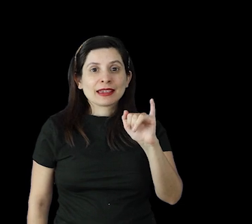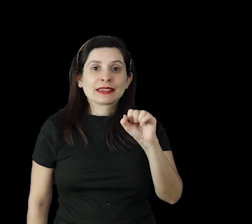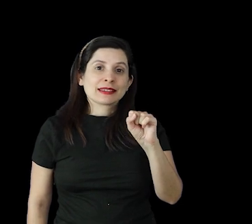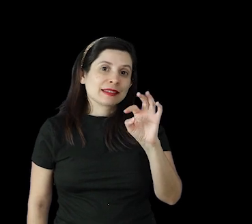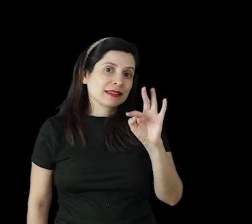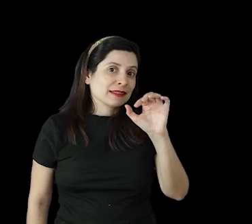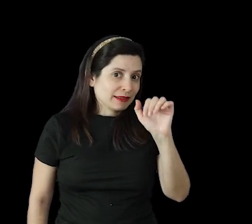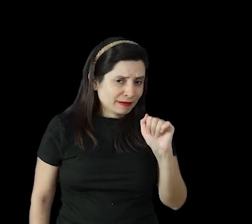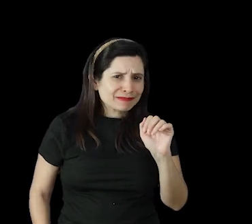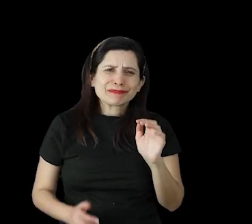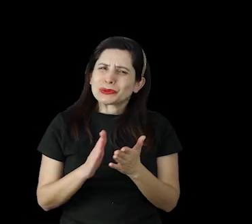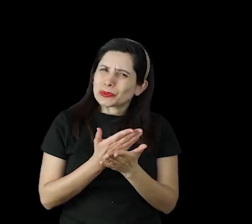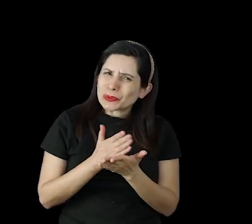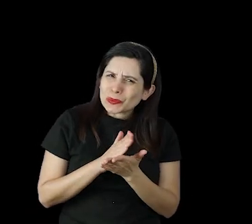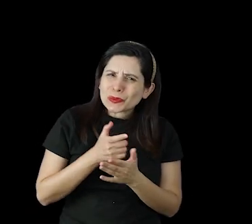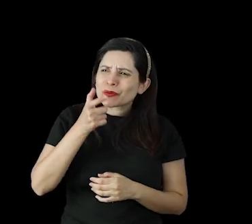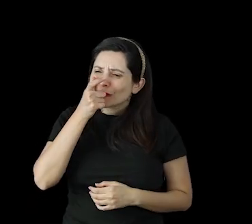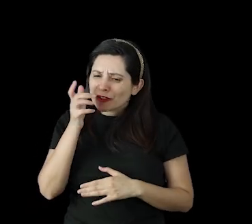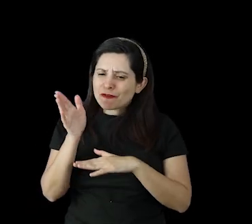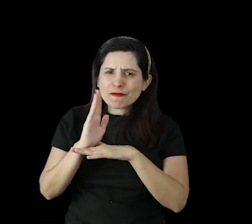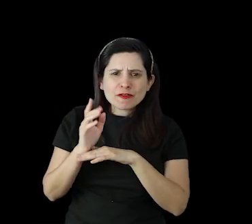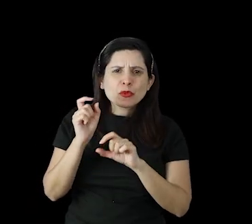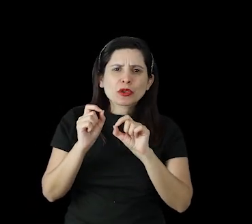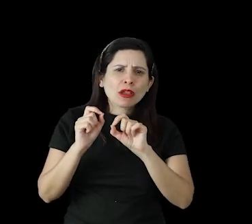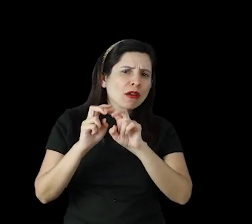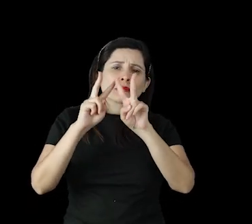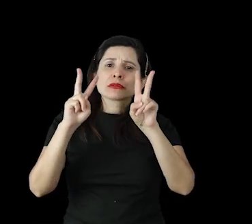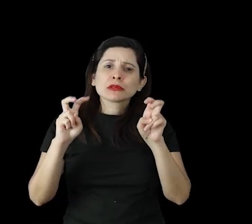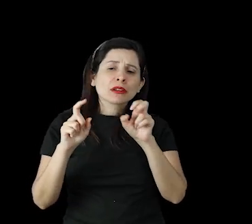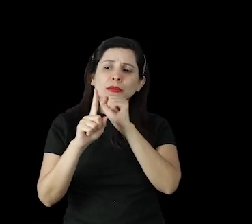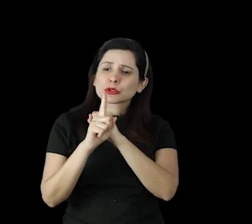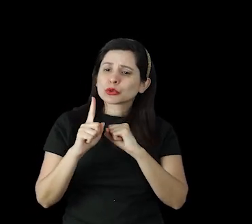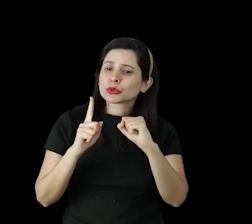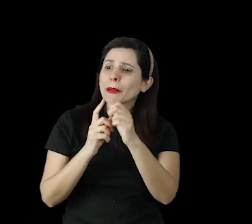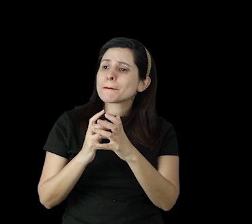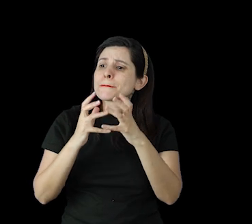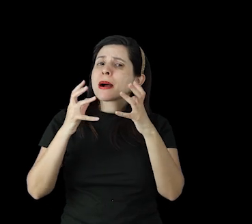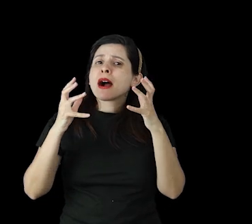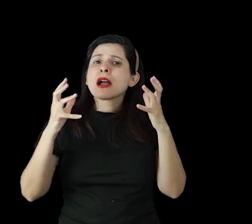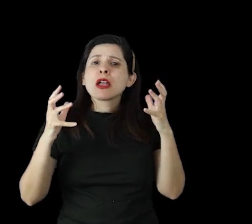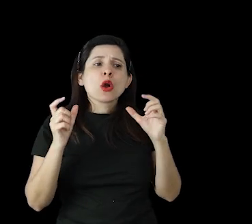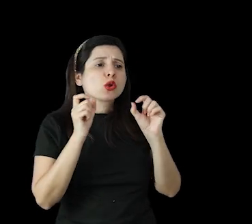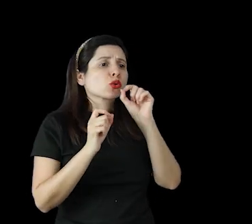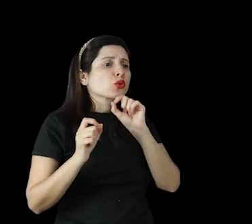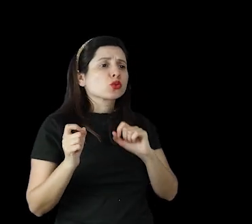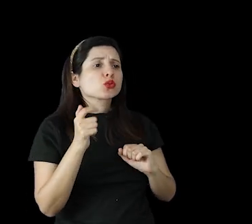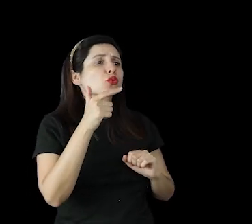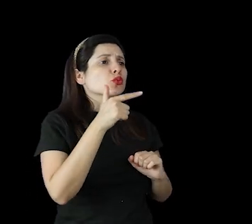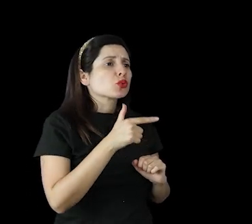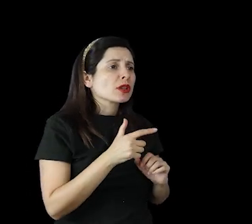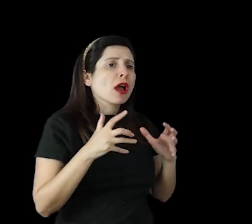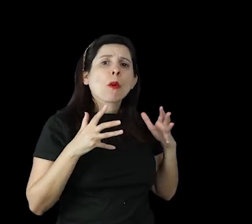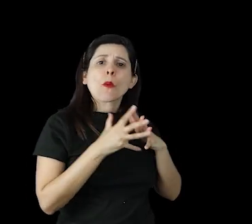ver filmes aonde a pauta social é muito maior que a complexidade humana. E eu acho que as